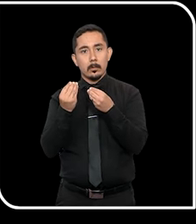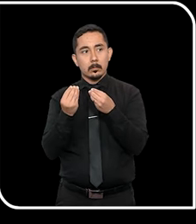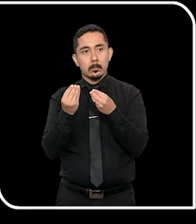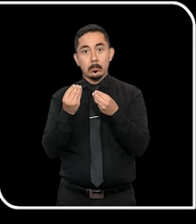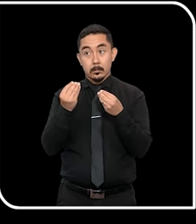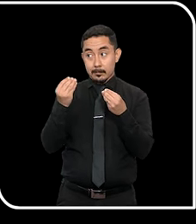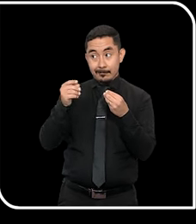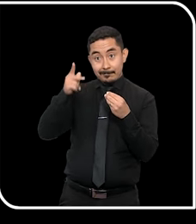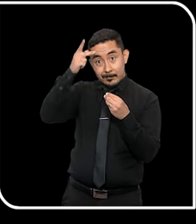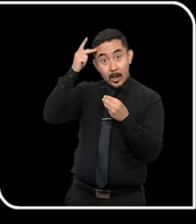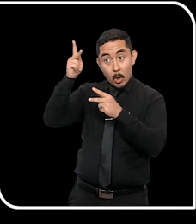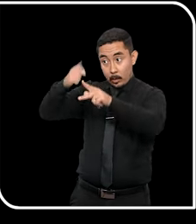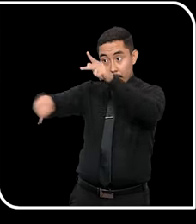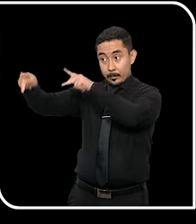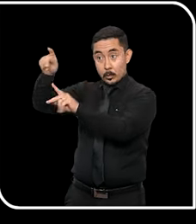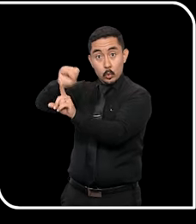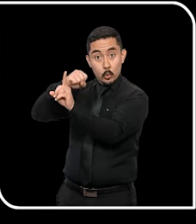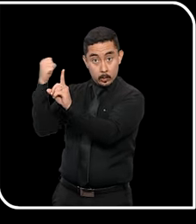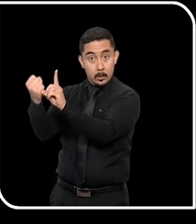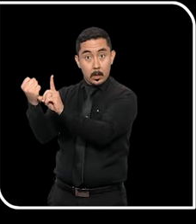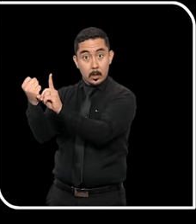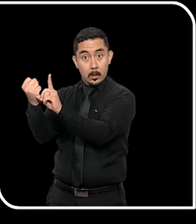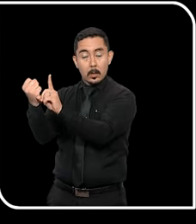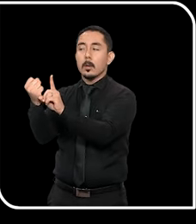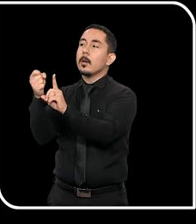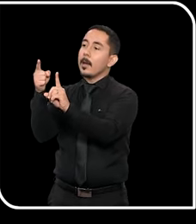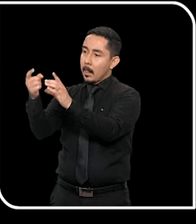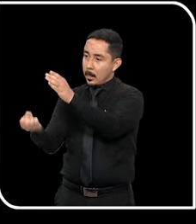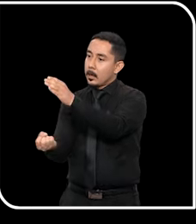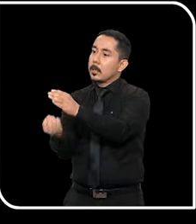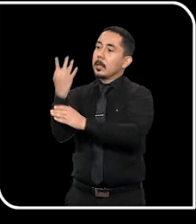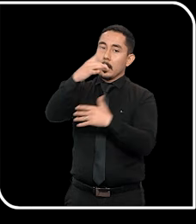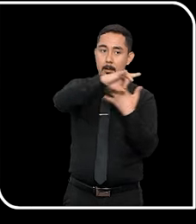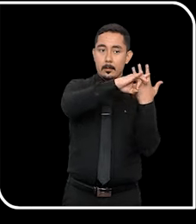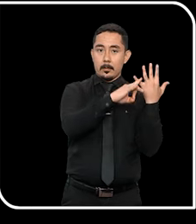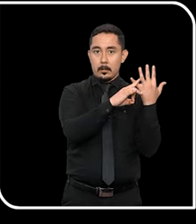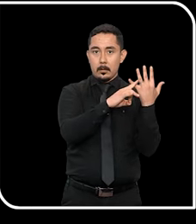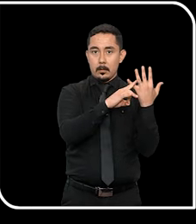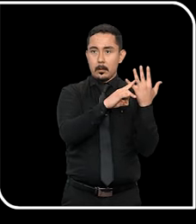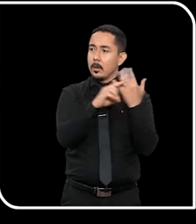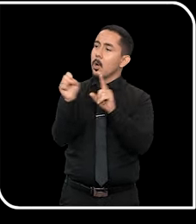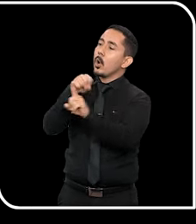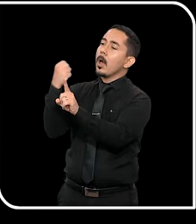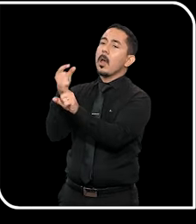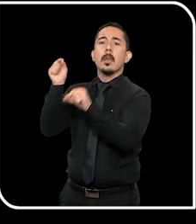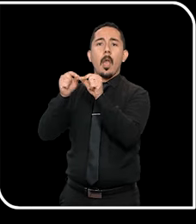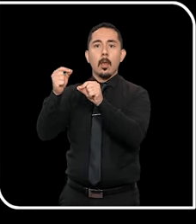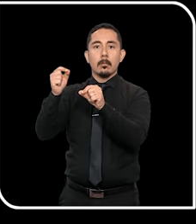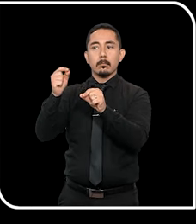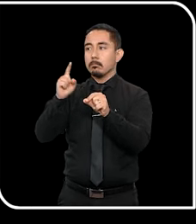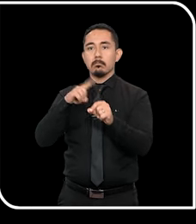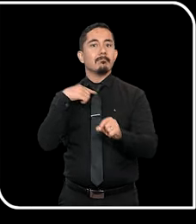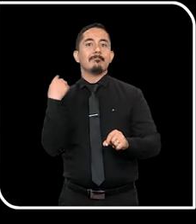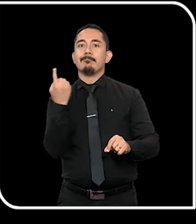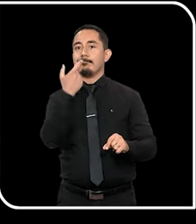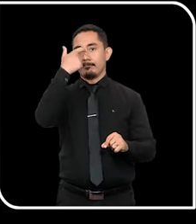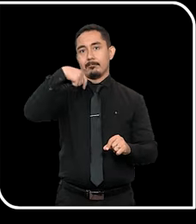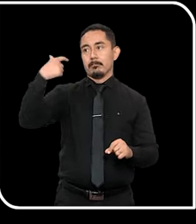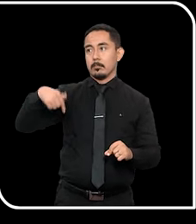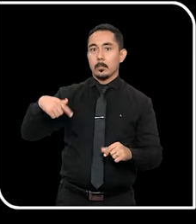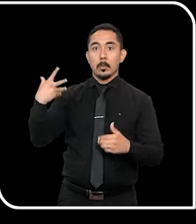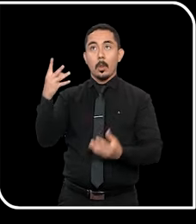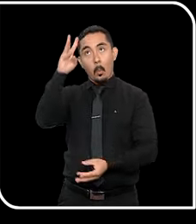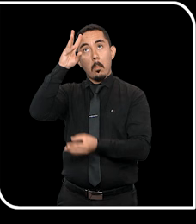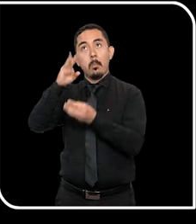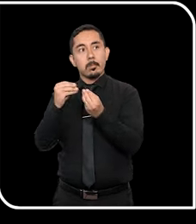deficiência é a própria sociedade e a sociedade somos nós várias coisas são construída socialmente né gente conceitos